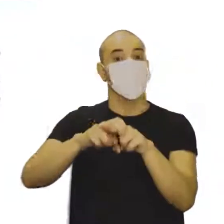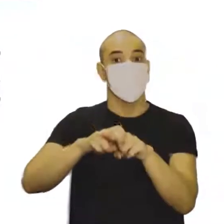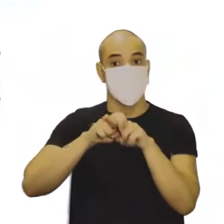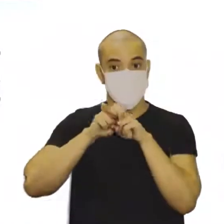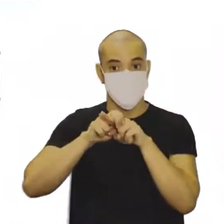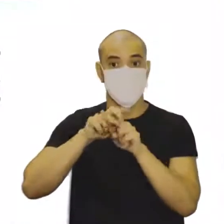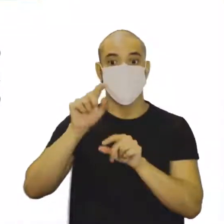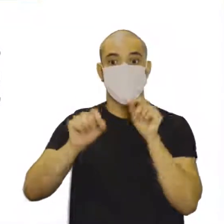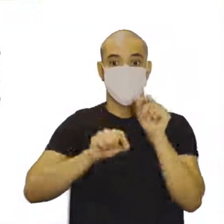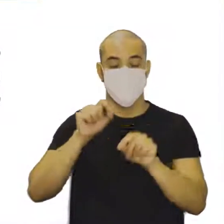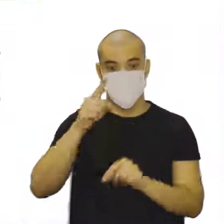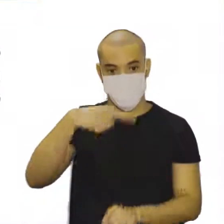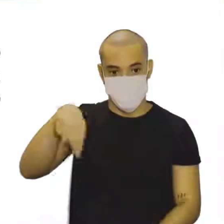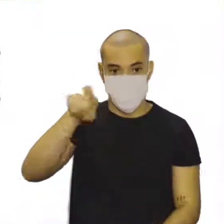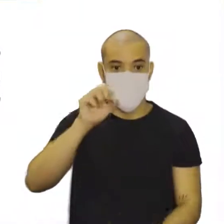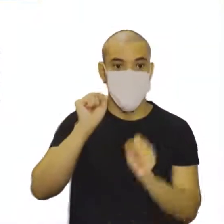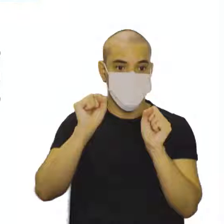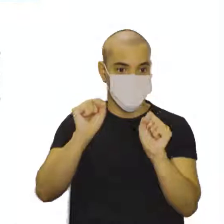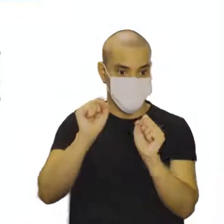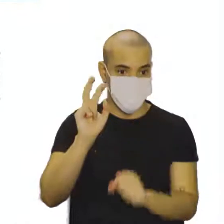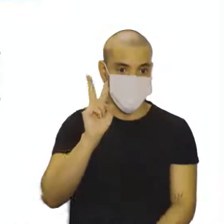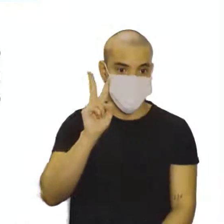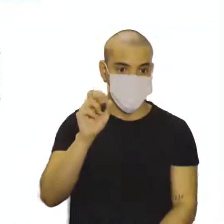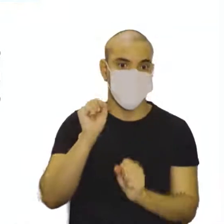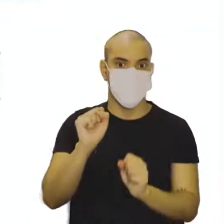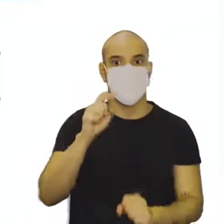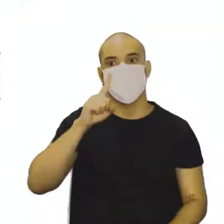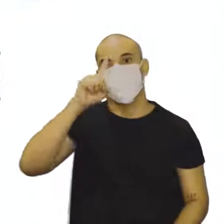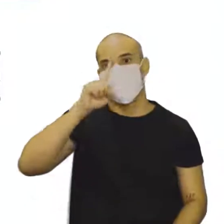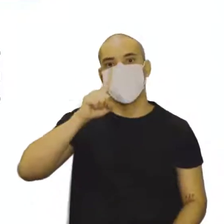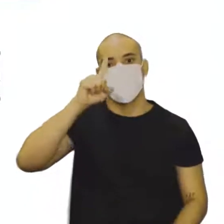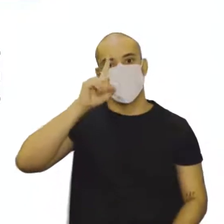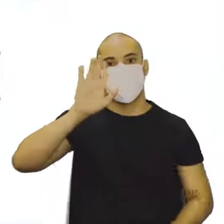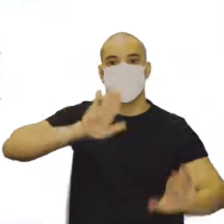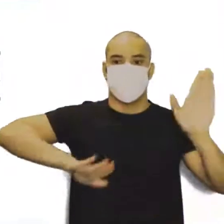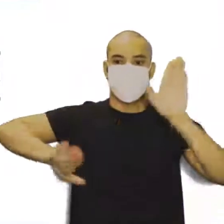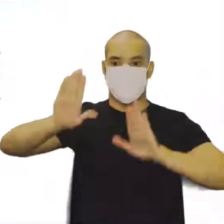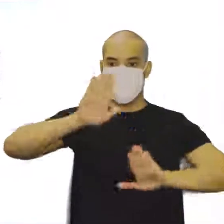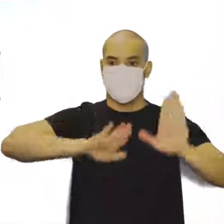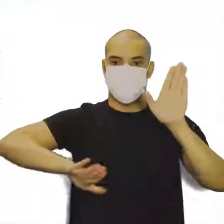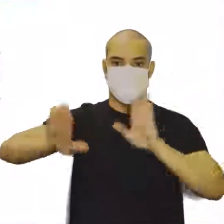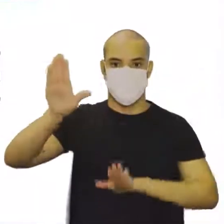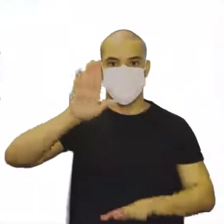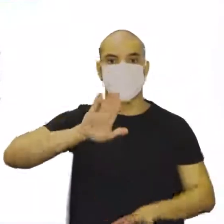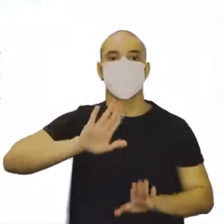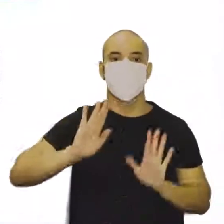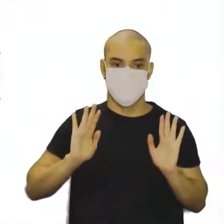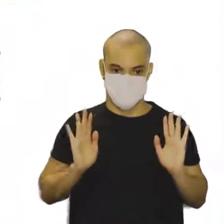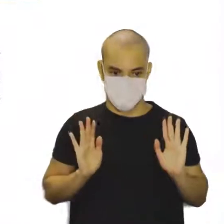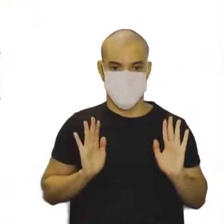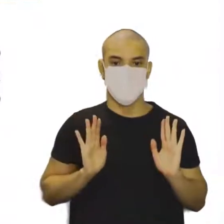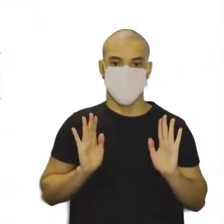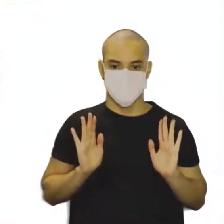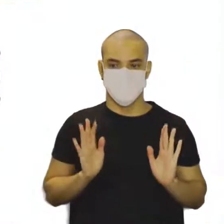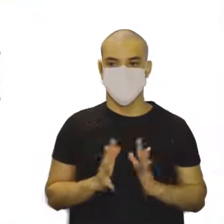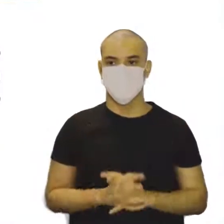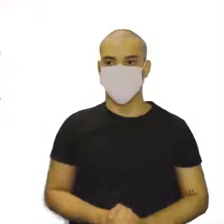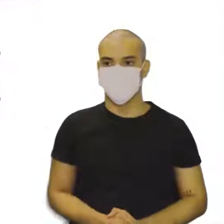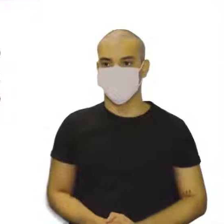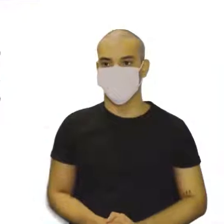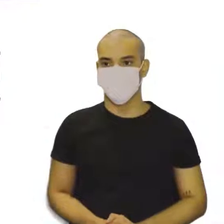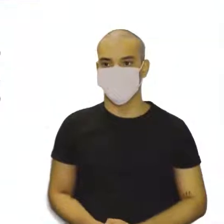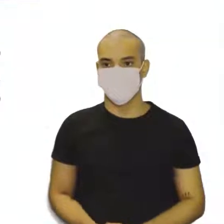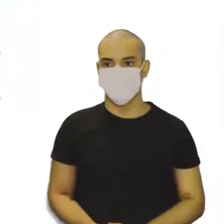aqui, olha só, vocês podem ver que pode ser muito perigoso, ok? Quando a gente está falando